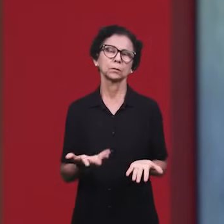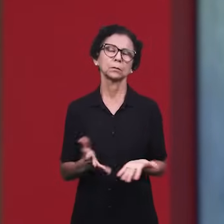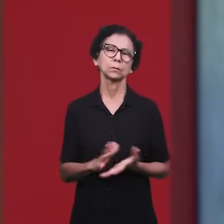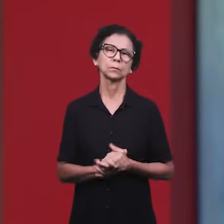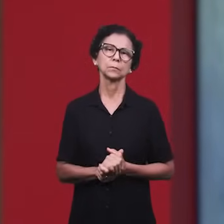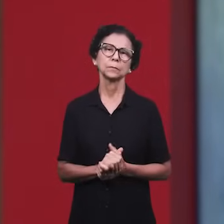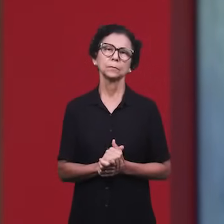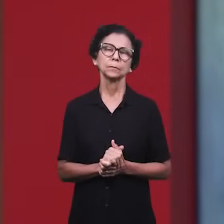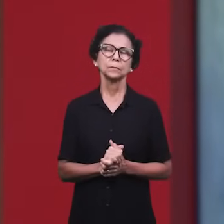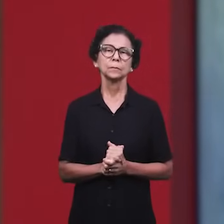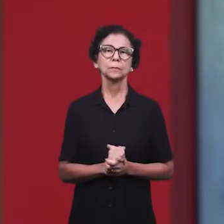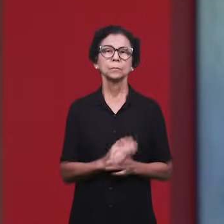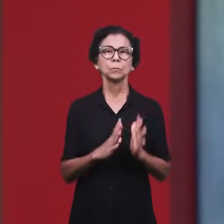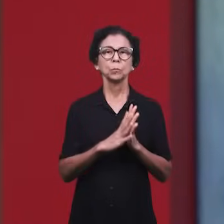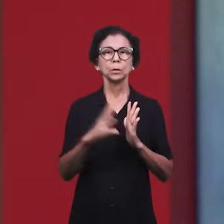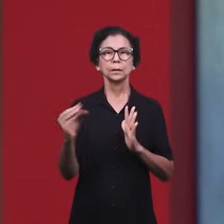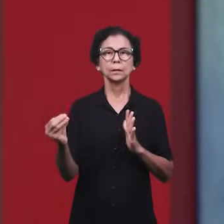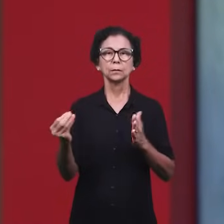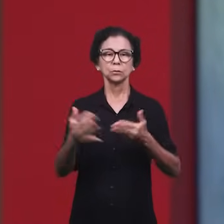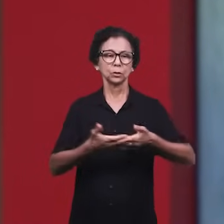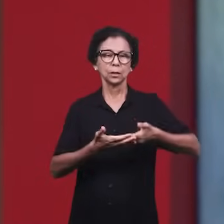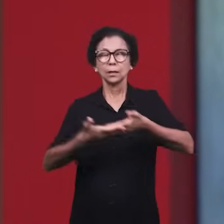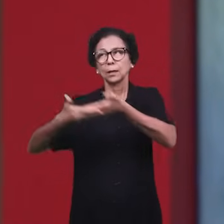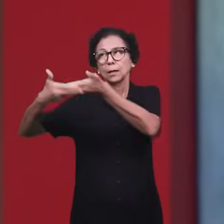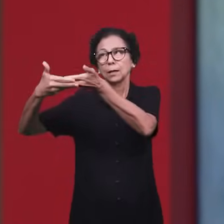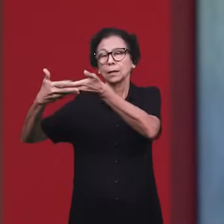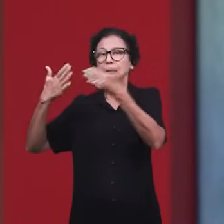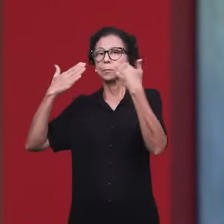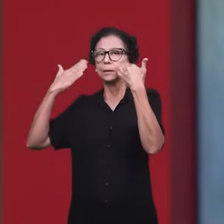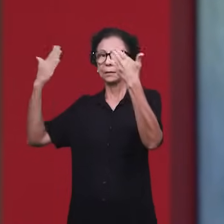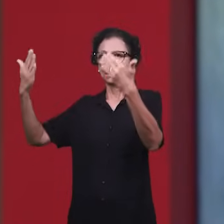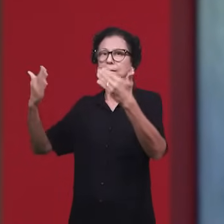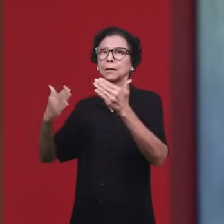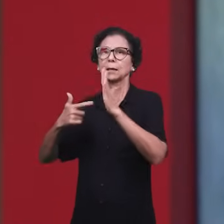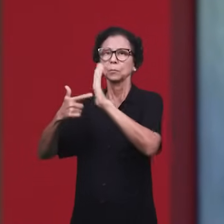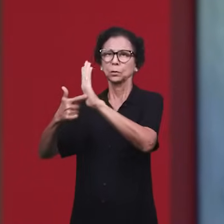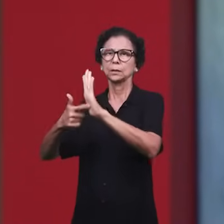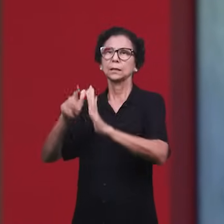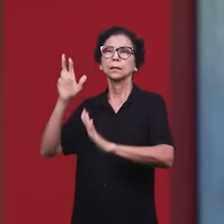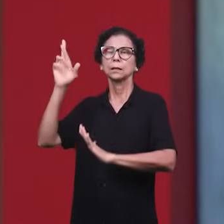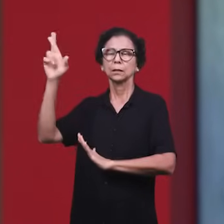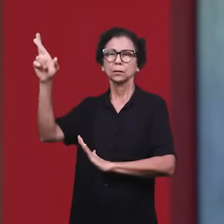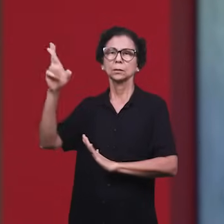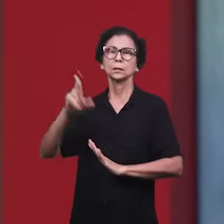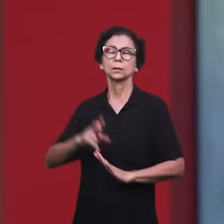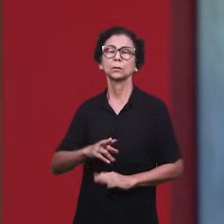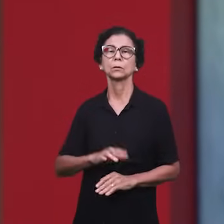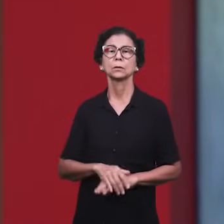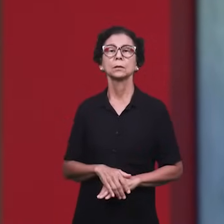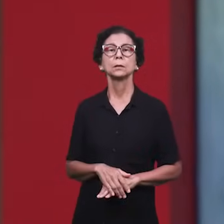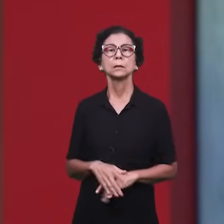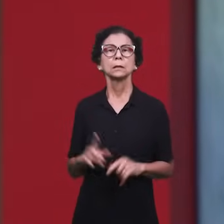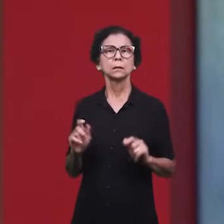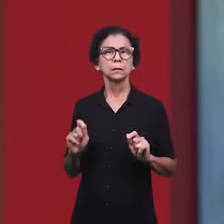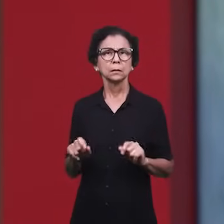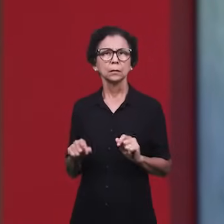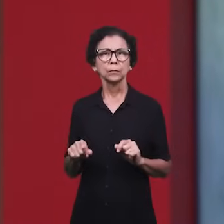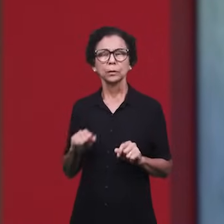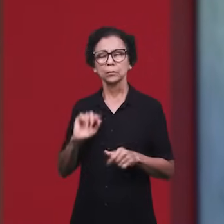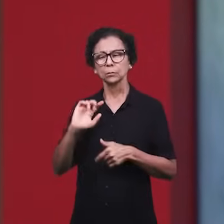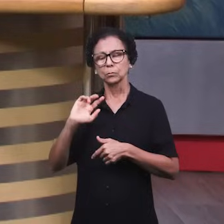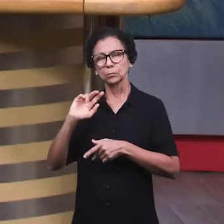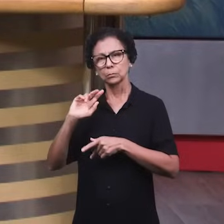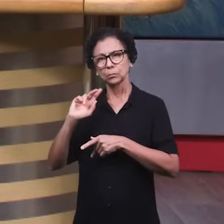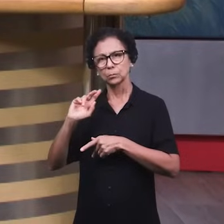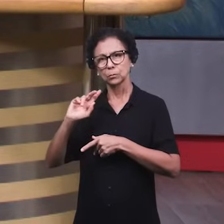apresentação e o motivo pelo qual o senhor desejava que todos os filhos de Israel fossem colocados diante da presença